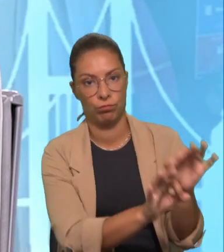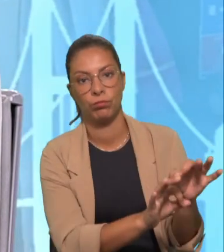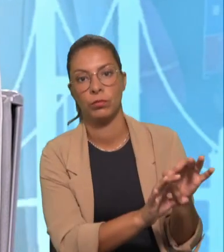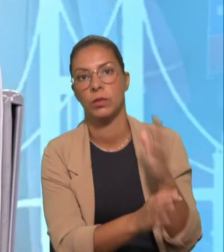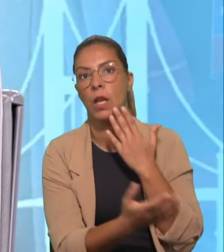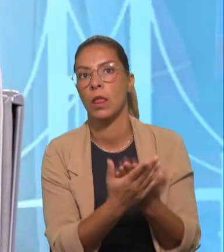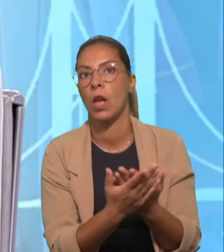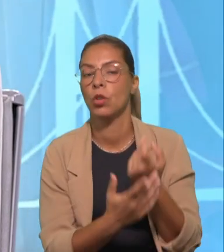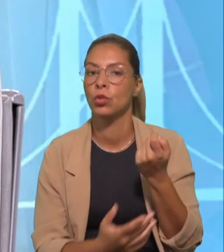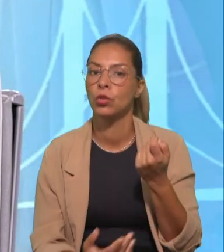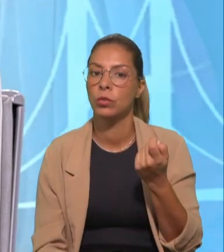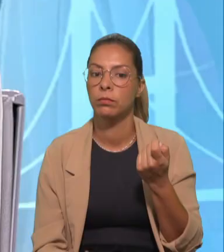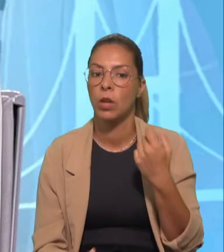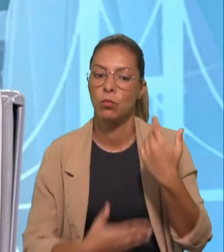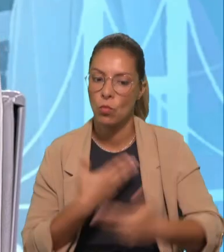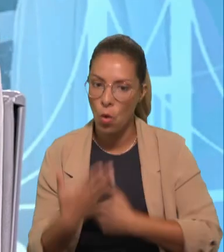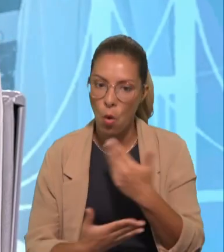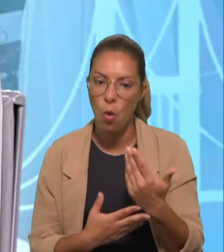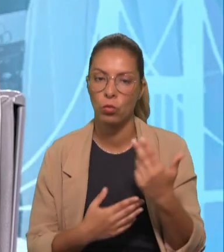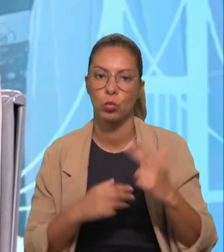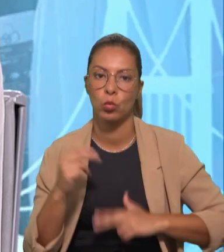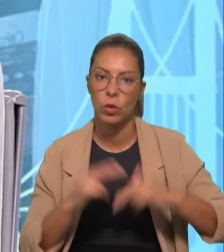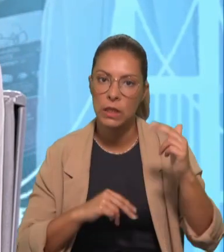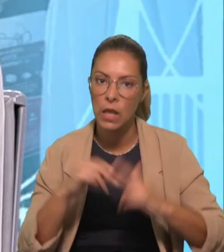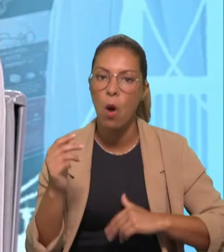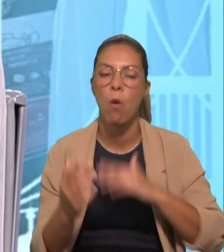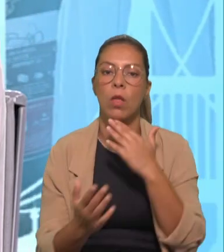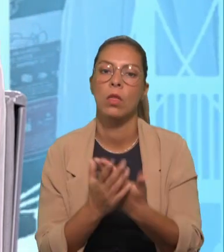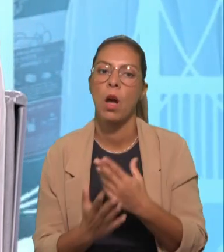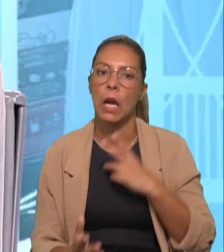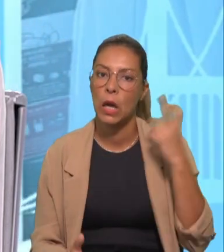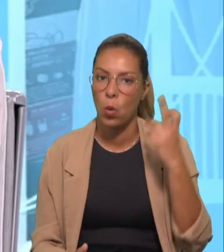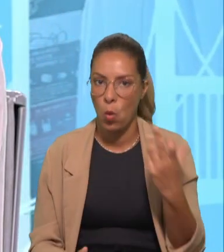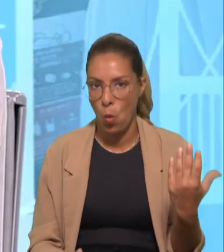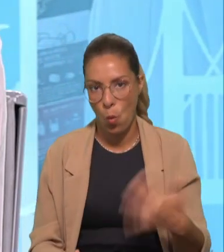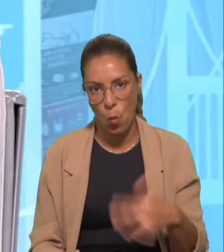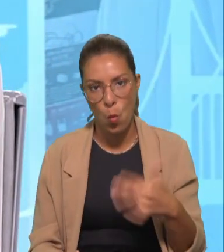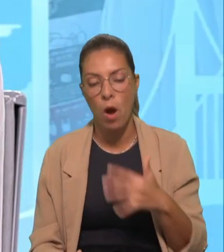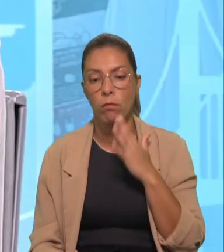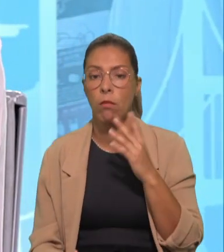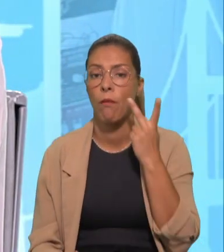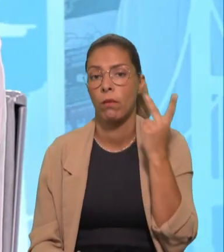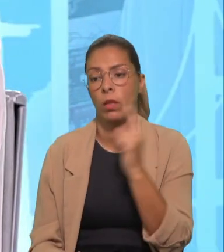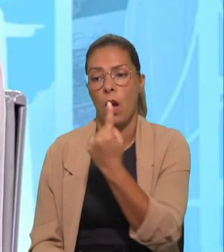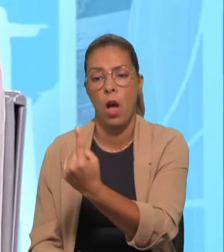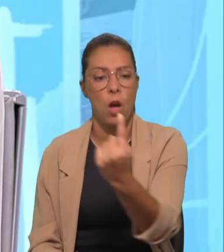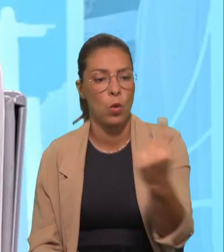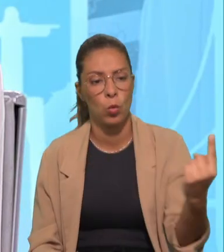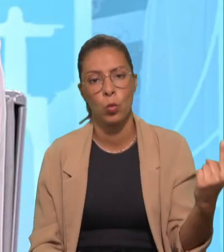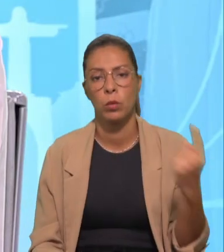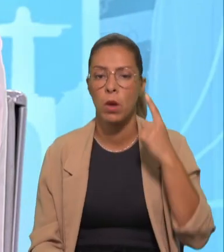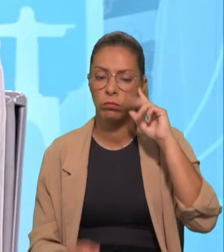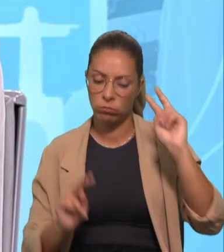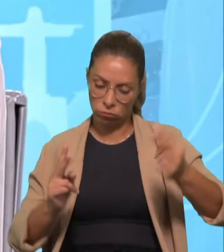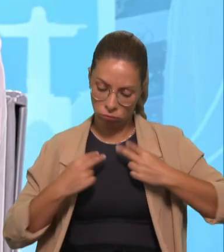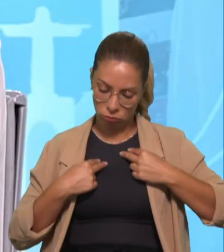por ser extremamente construtiva e extremamente enriquecedora para a vida dos jovens e para a sua descoberta de si próprios